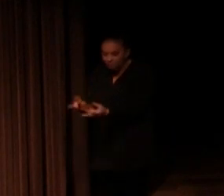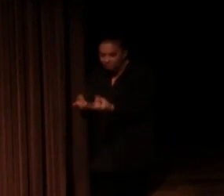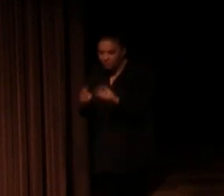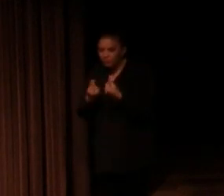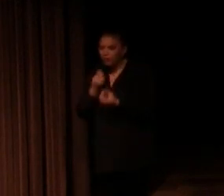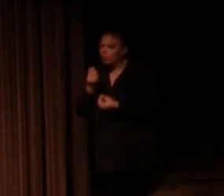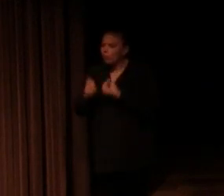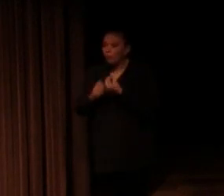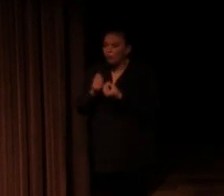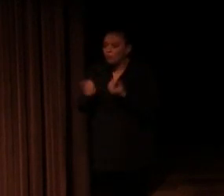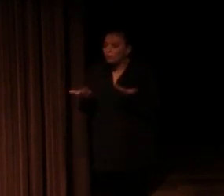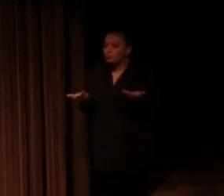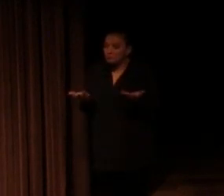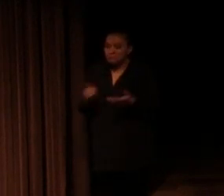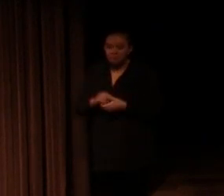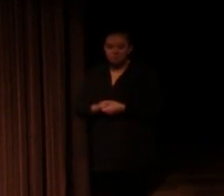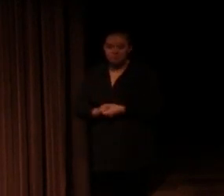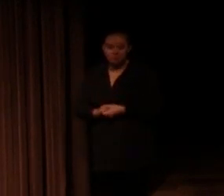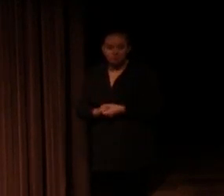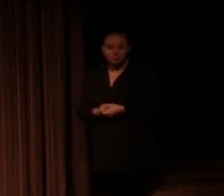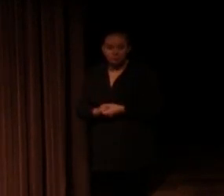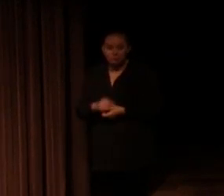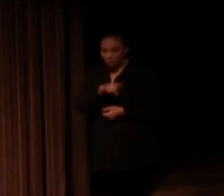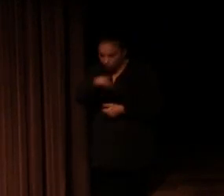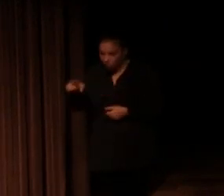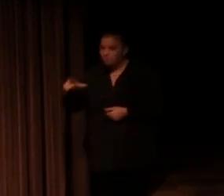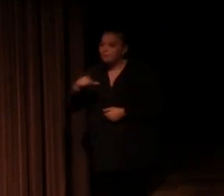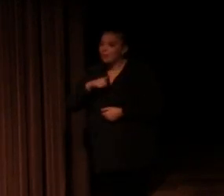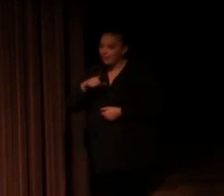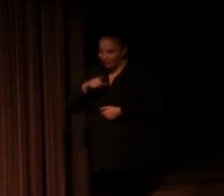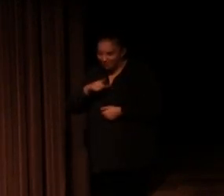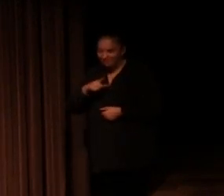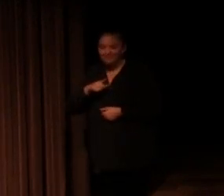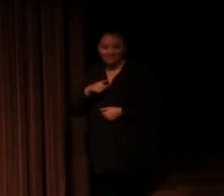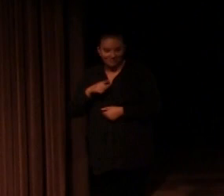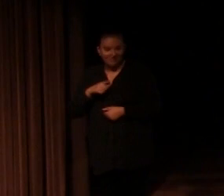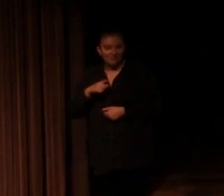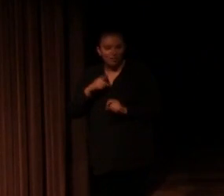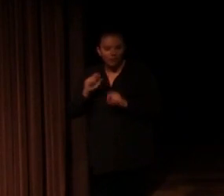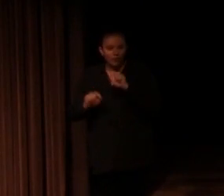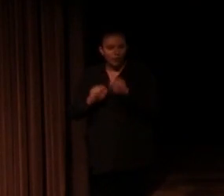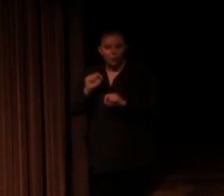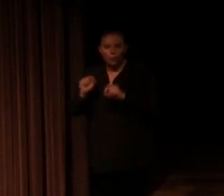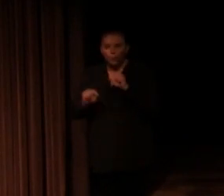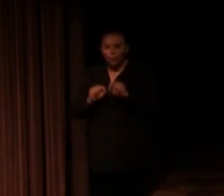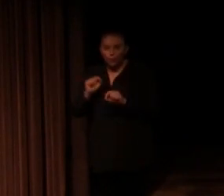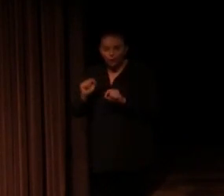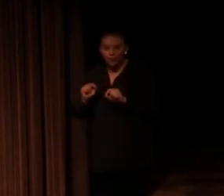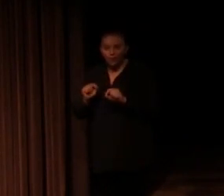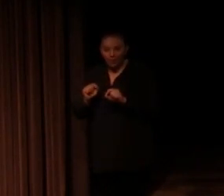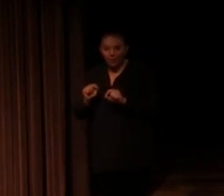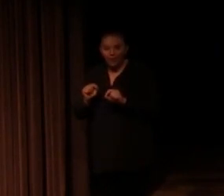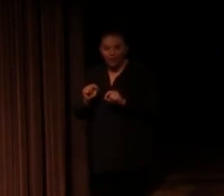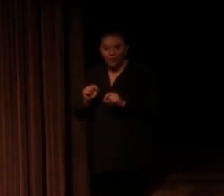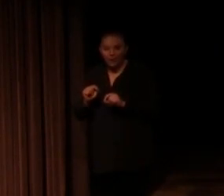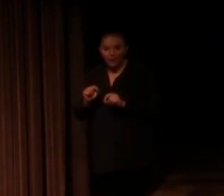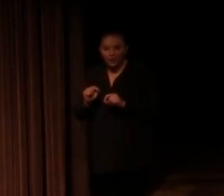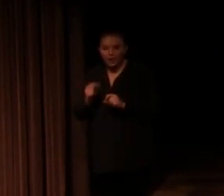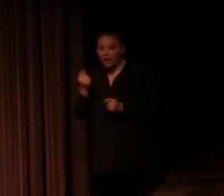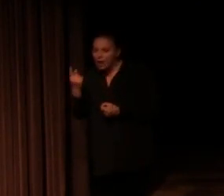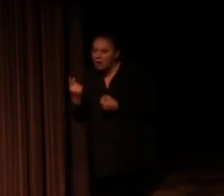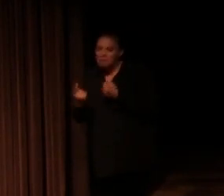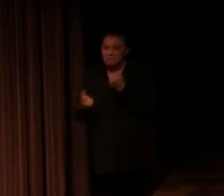fazer isso nós temos e vocês têm é algo que poucos poucas cidades no mundo tem